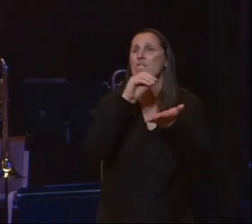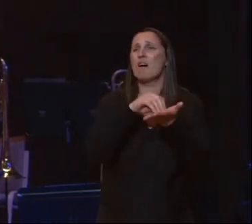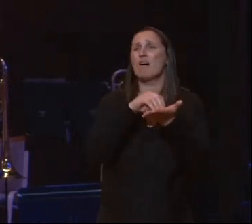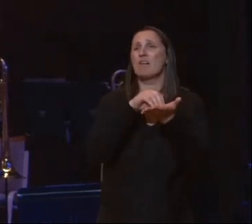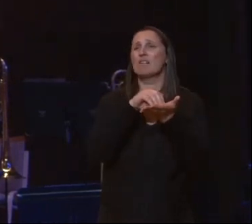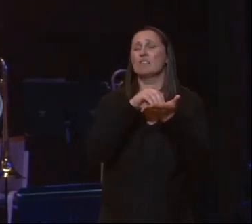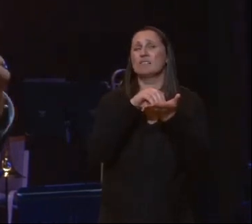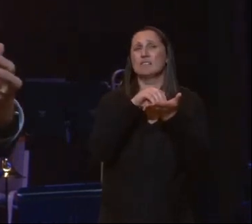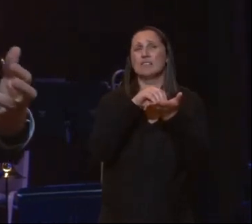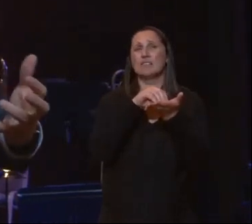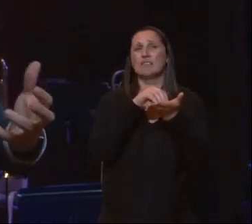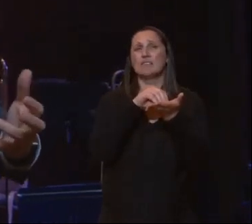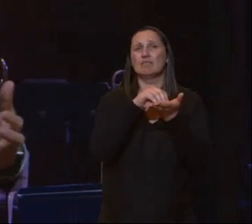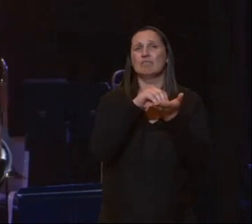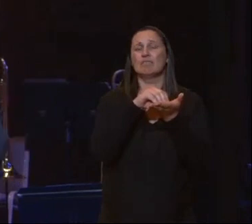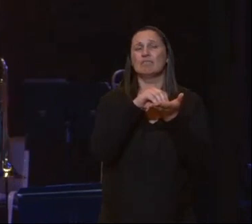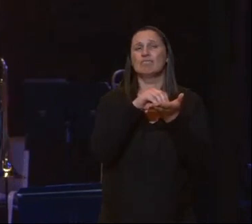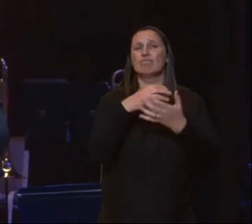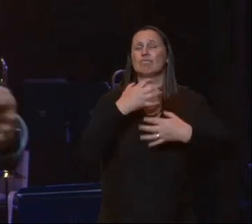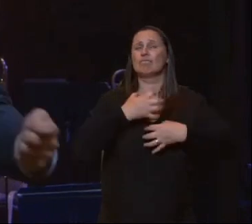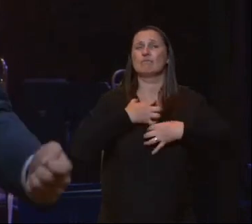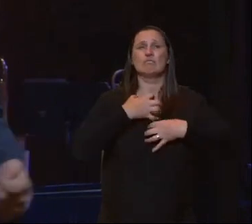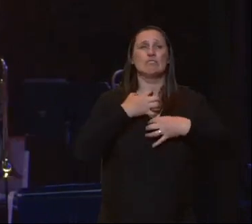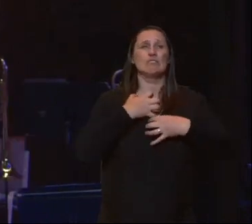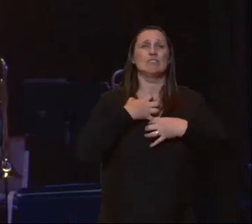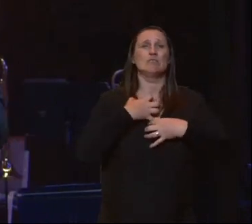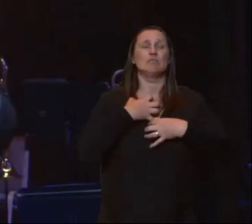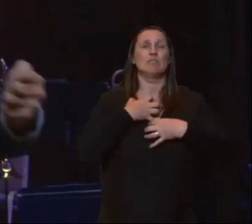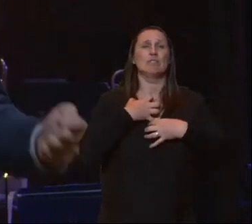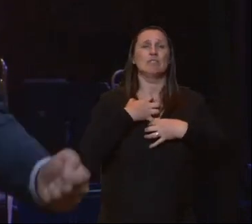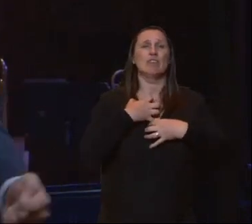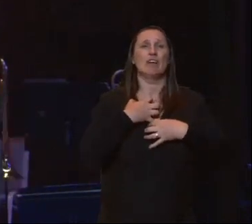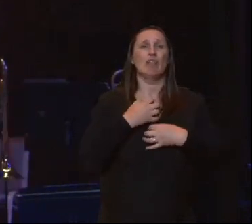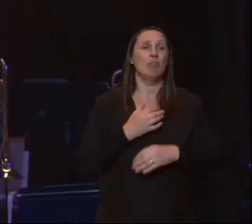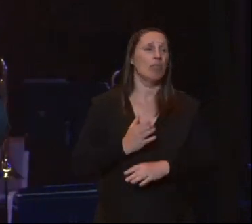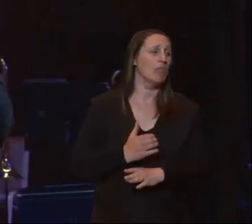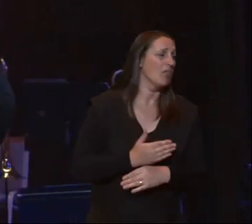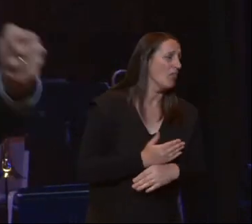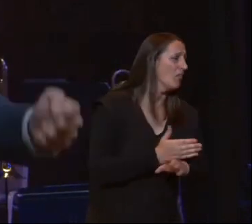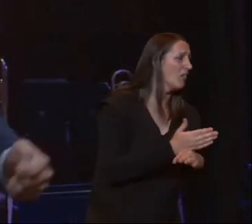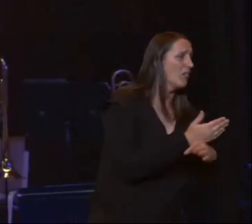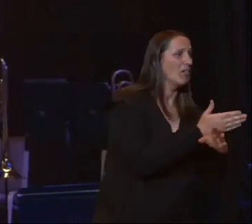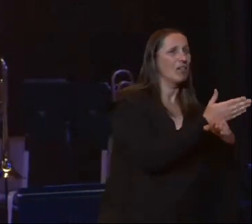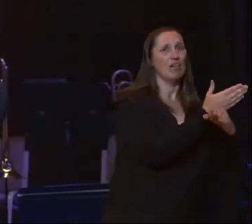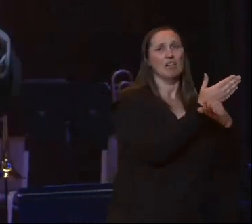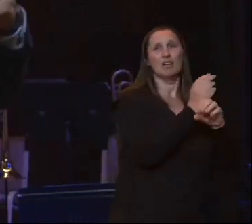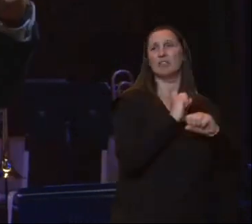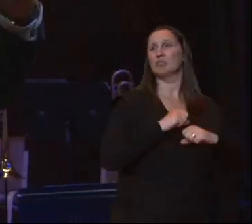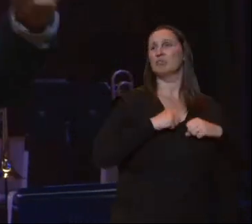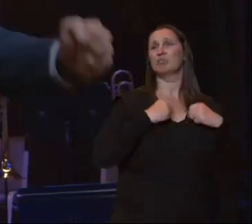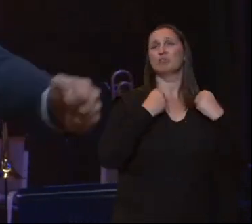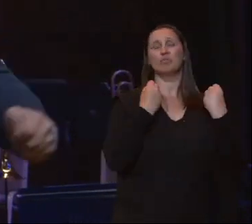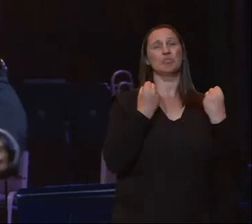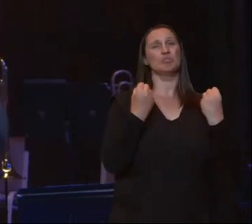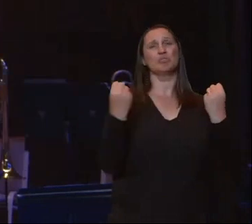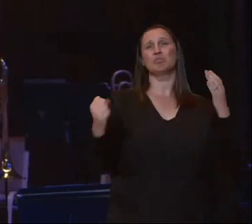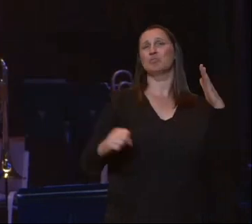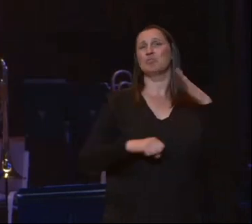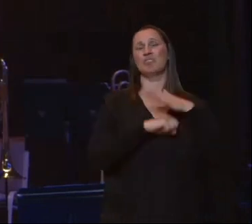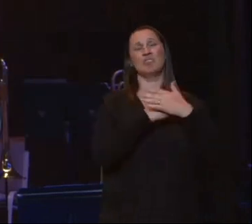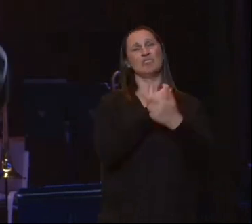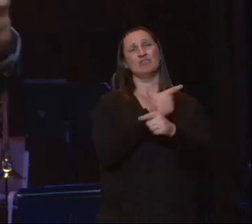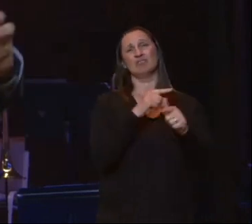a sensação é que você está indo atrás dos gravetos, mas qualquer esforço não é